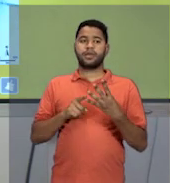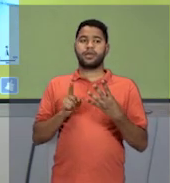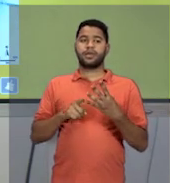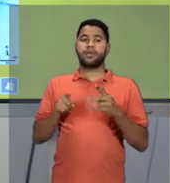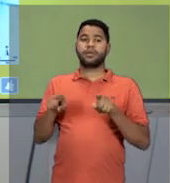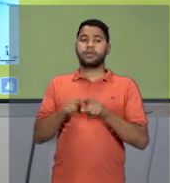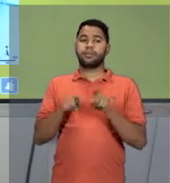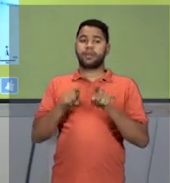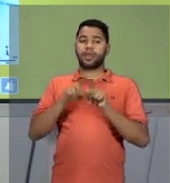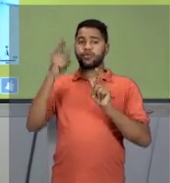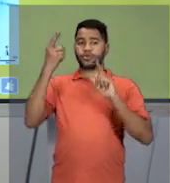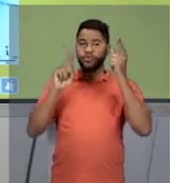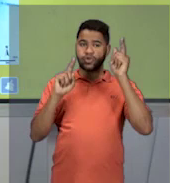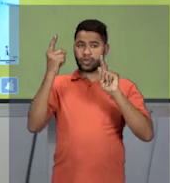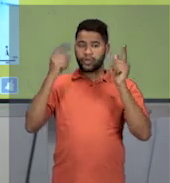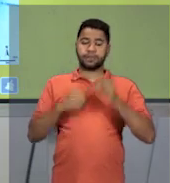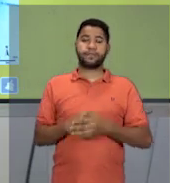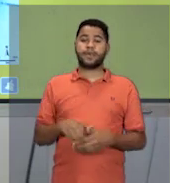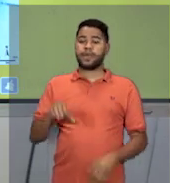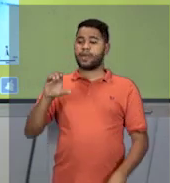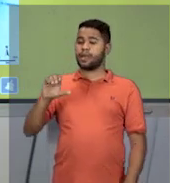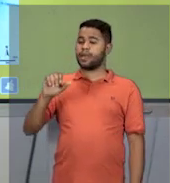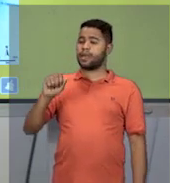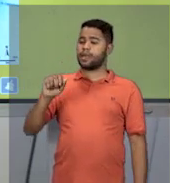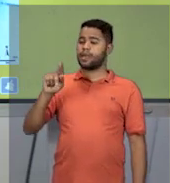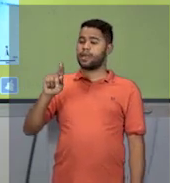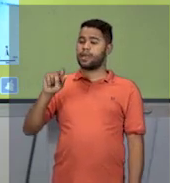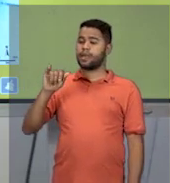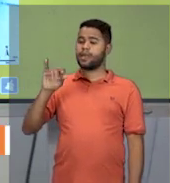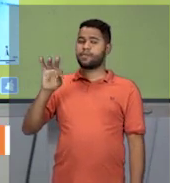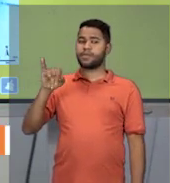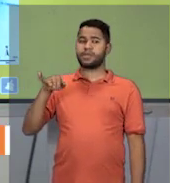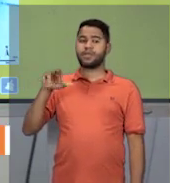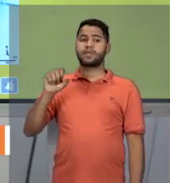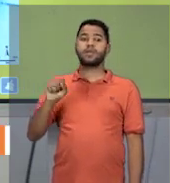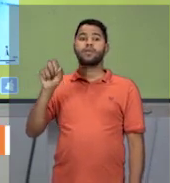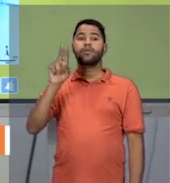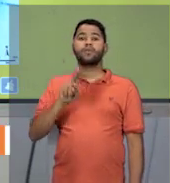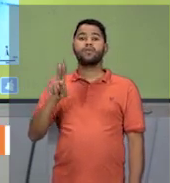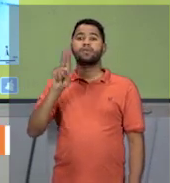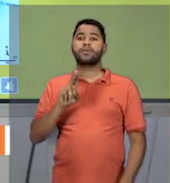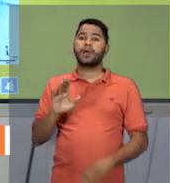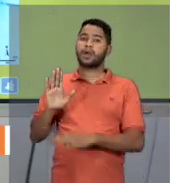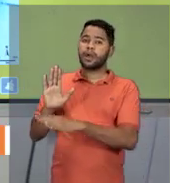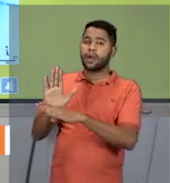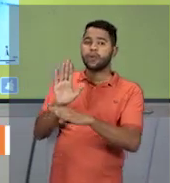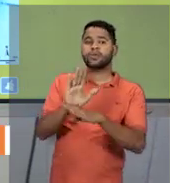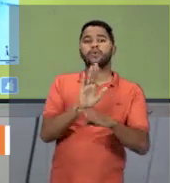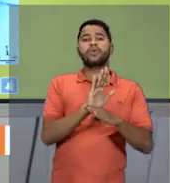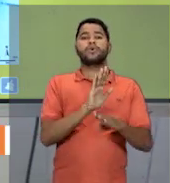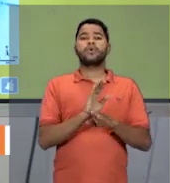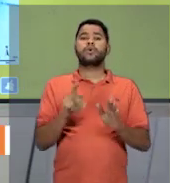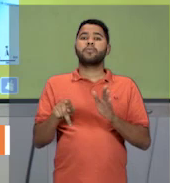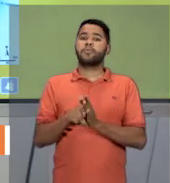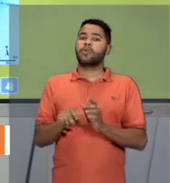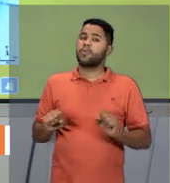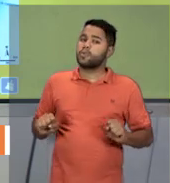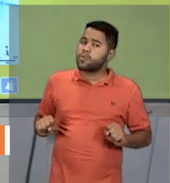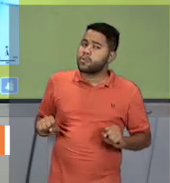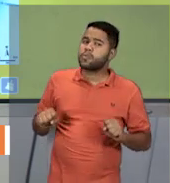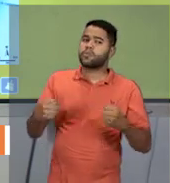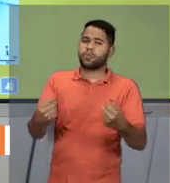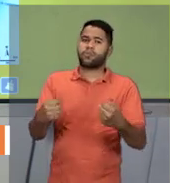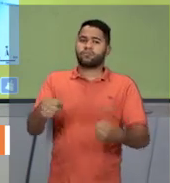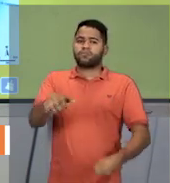Chile. As capitanias eram regiões usadas para auxiliar na defesa